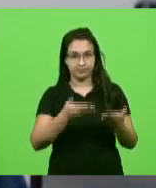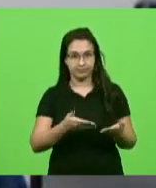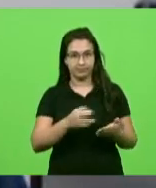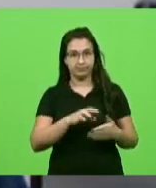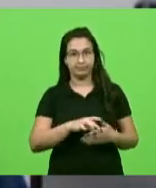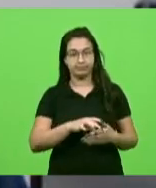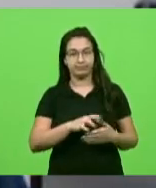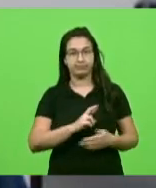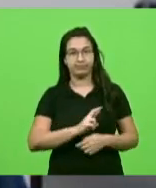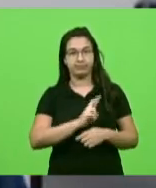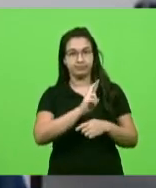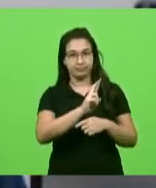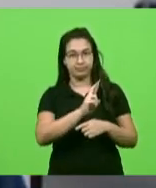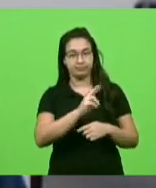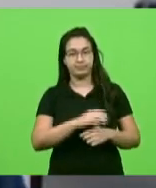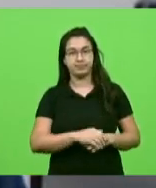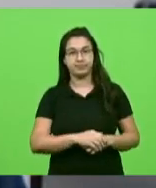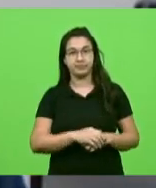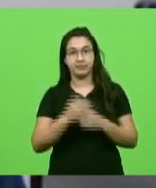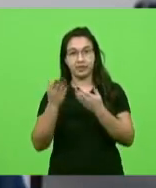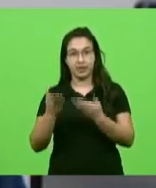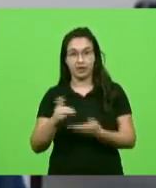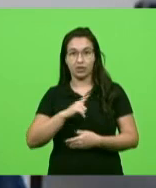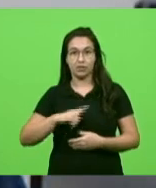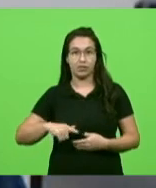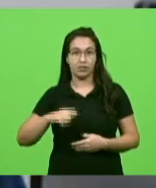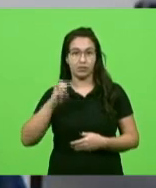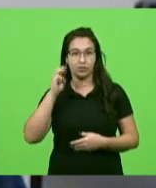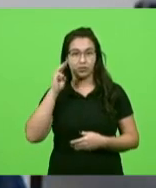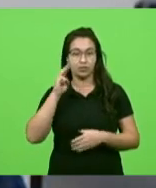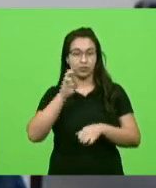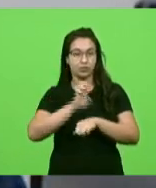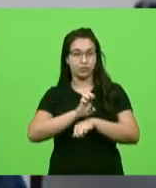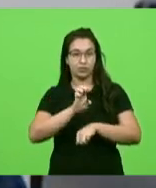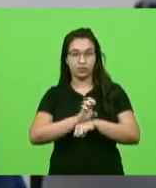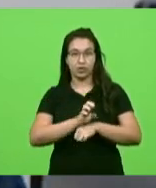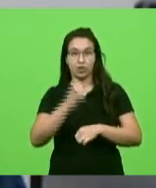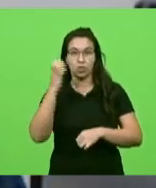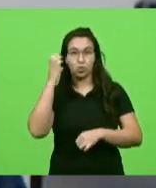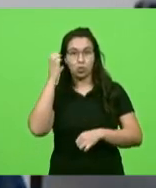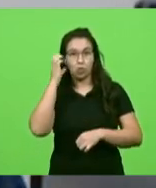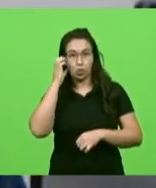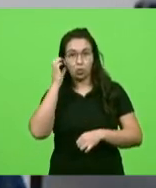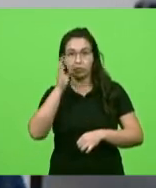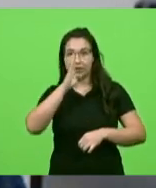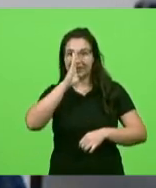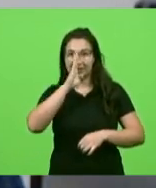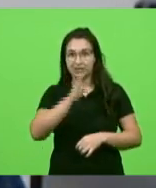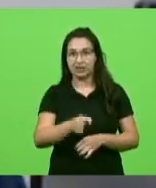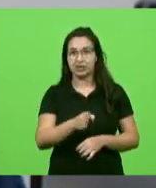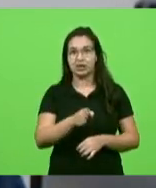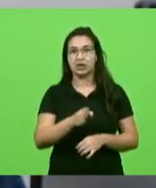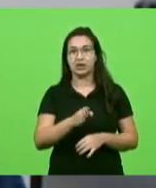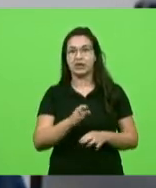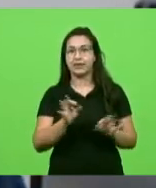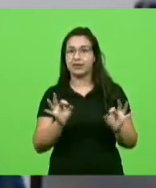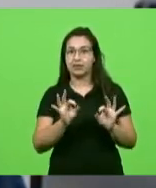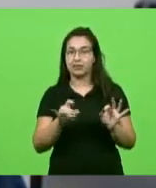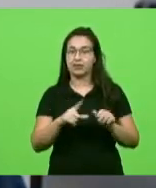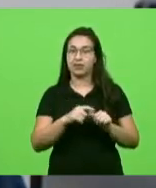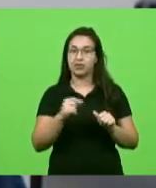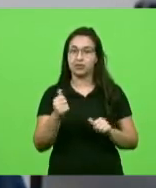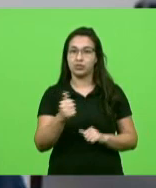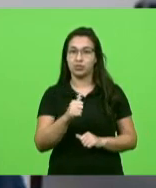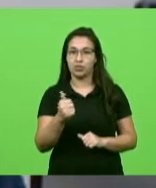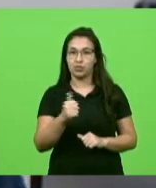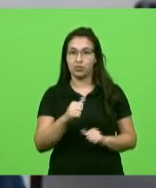logo não aconselho tive o governador do Estado uma responsabilidade e responsabilização ativa e direta pela prática de infração prevista no